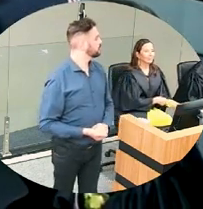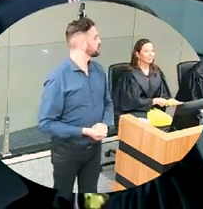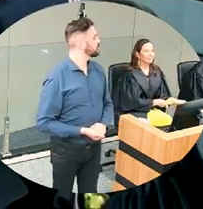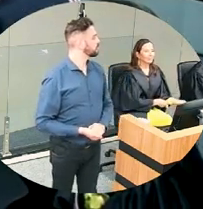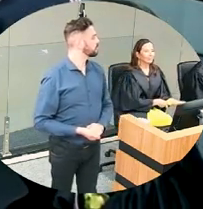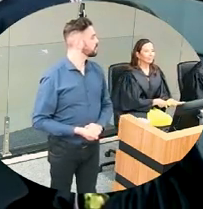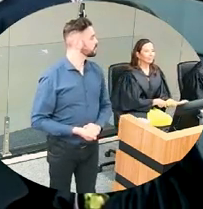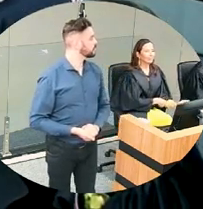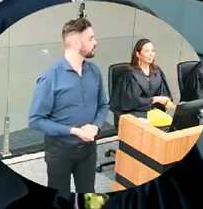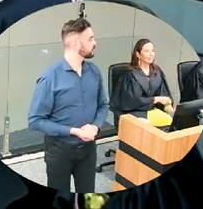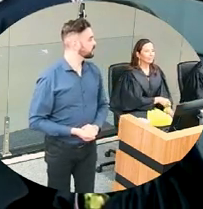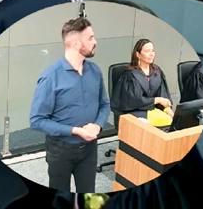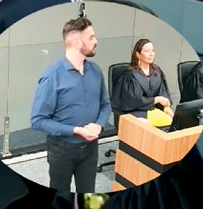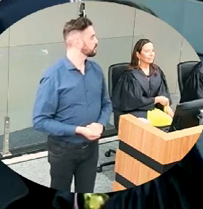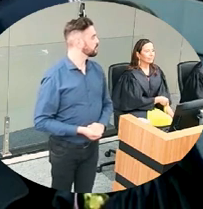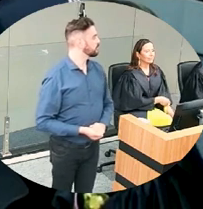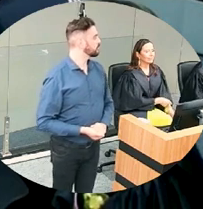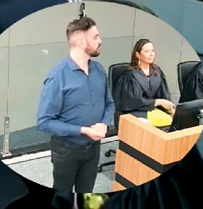AG